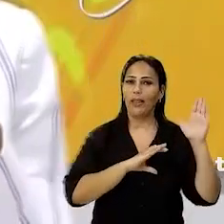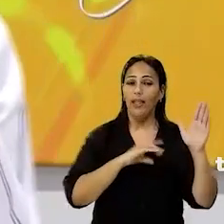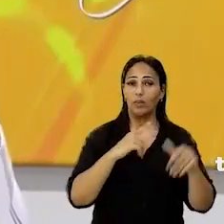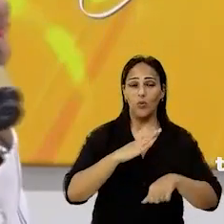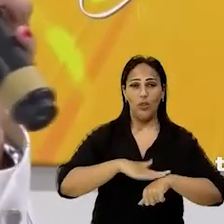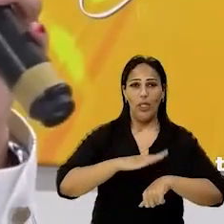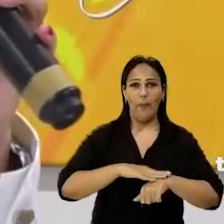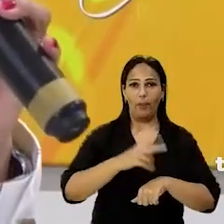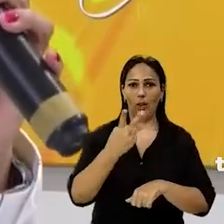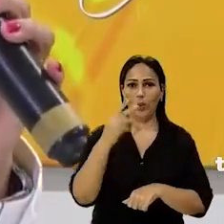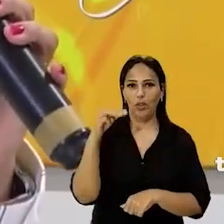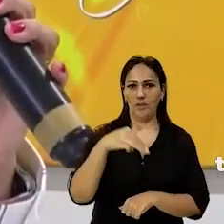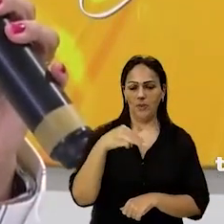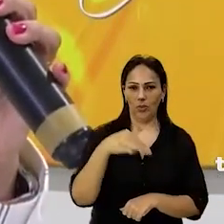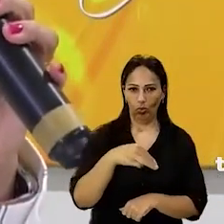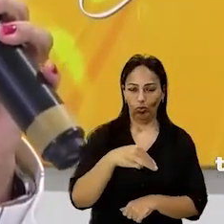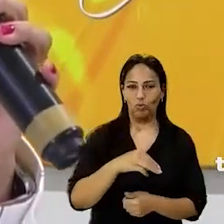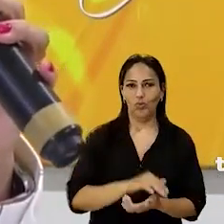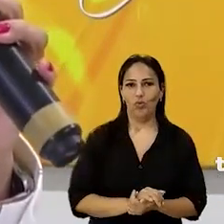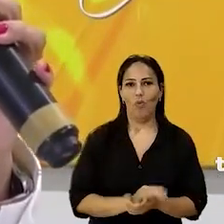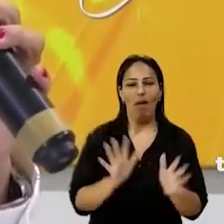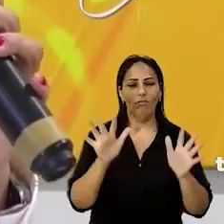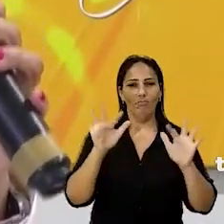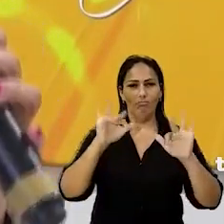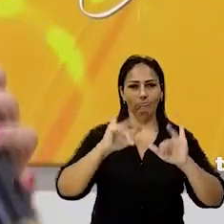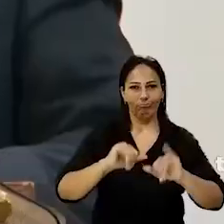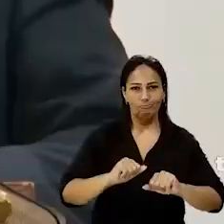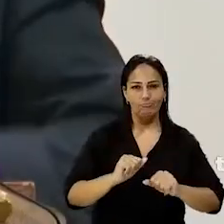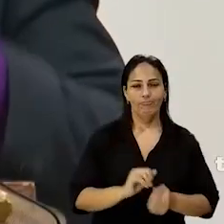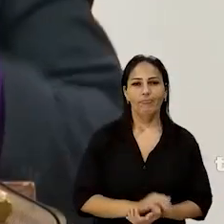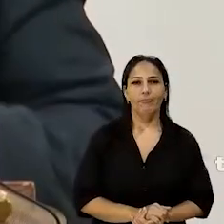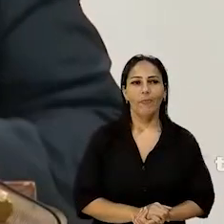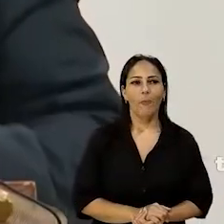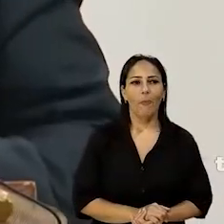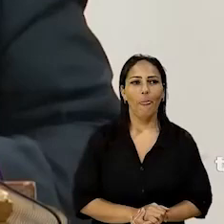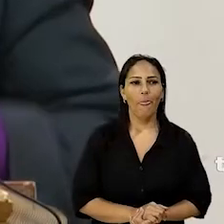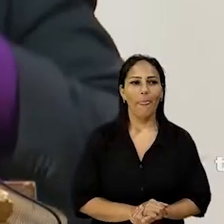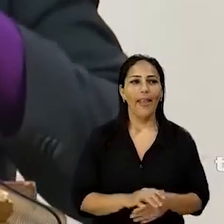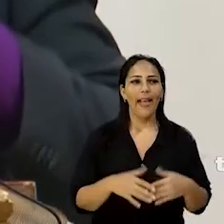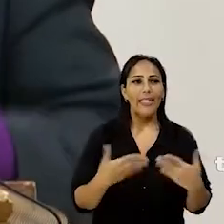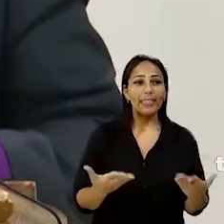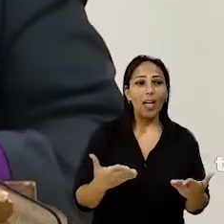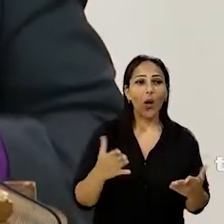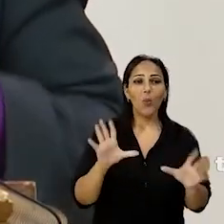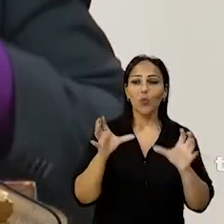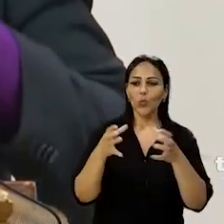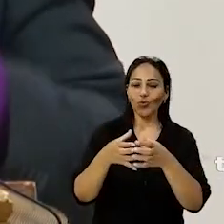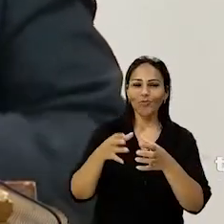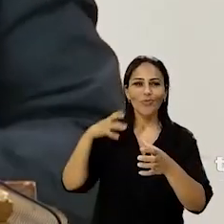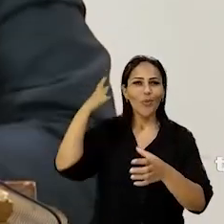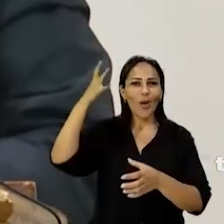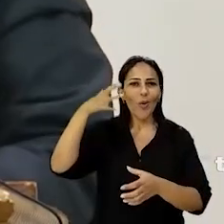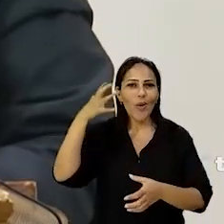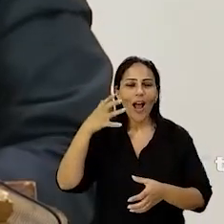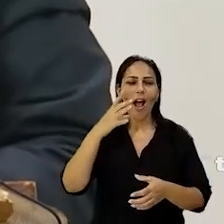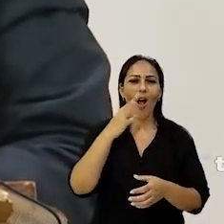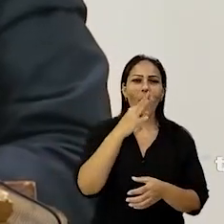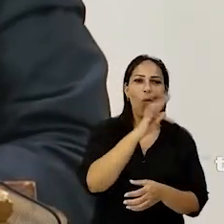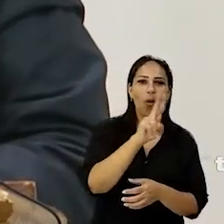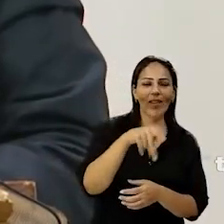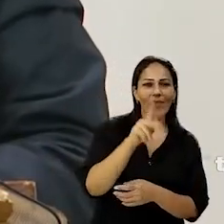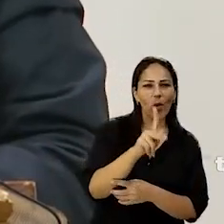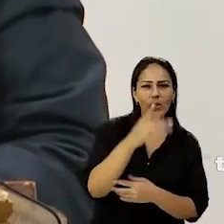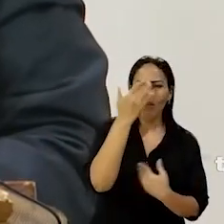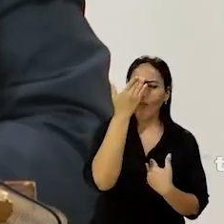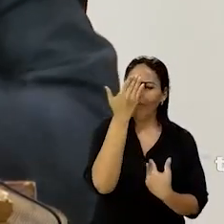é de 2 minutos para as considerações finais. Sistema Rural de Comunicação, TV Curtição, muito obrigado pela